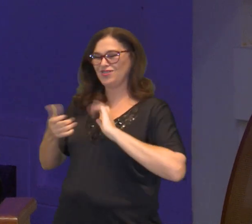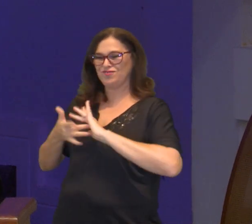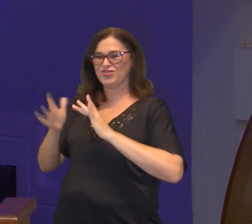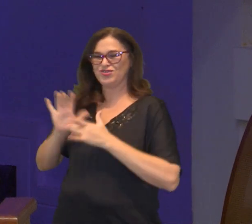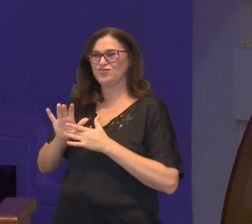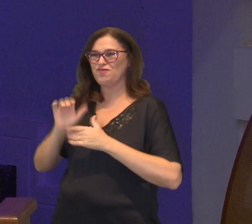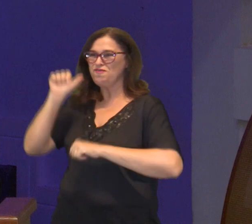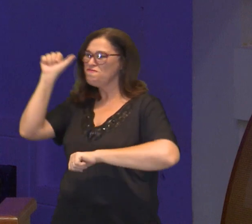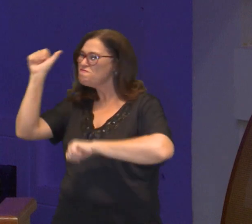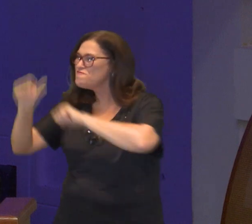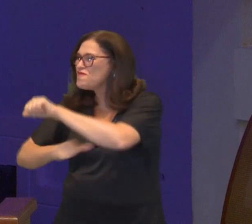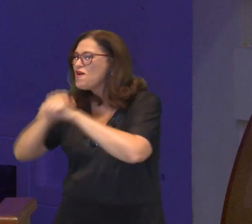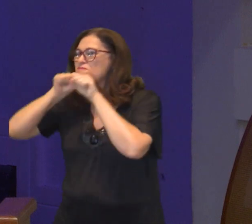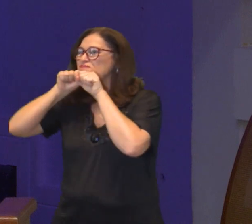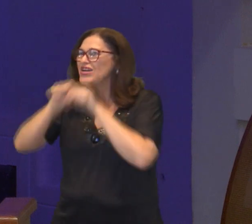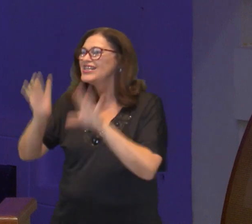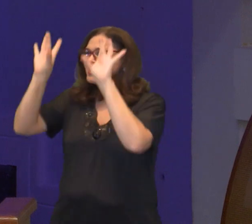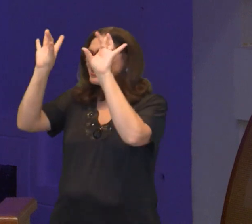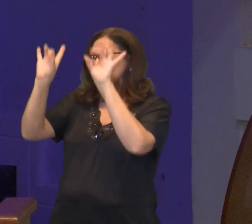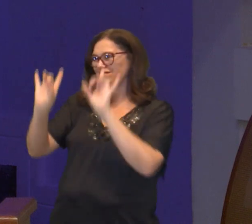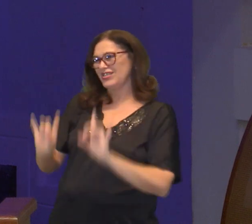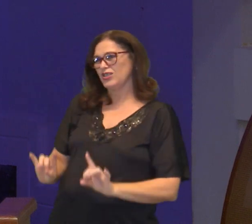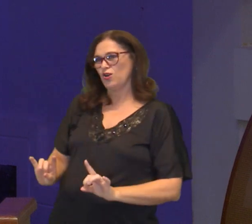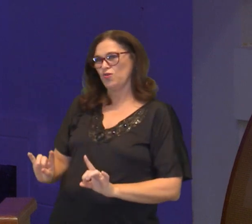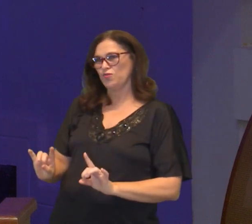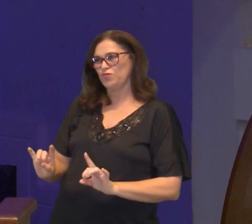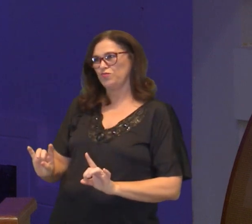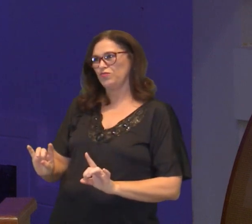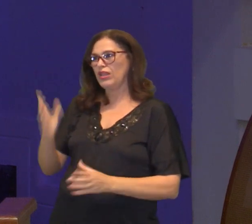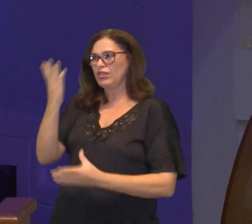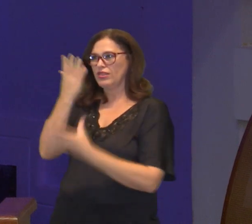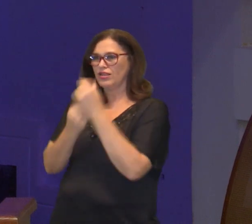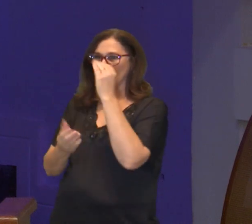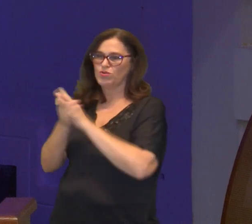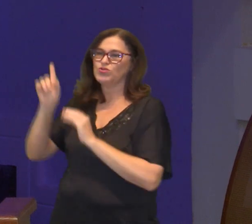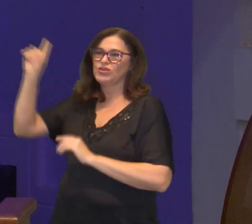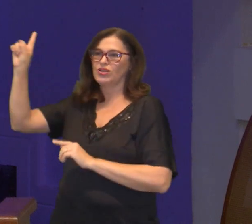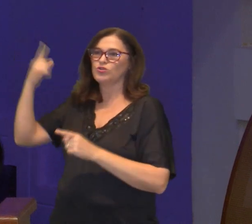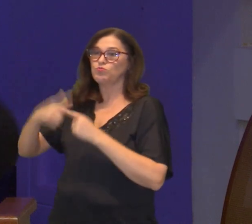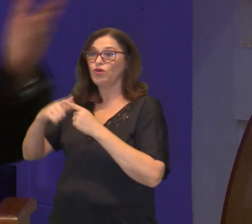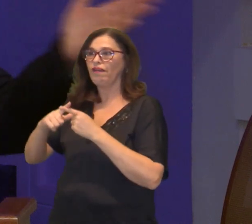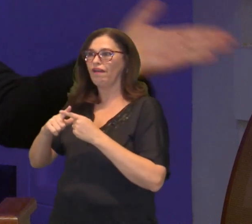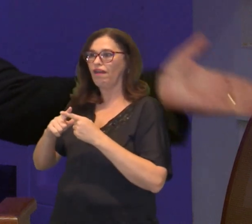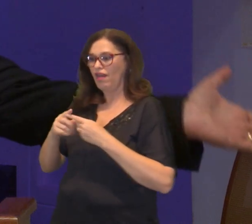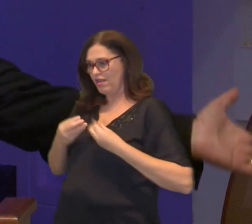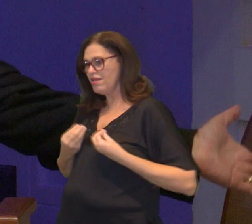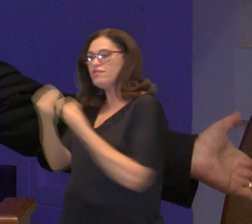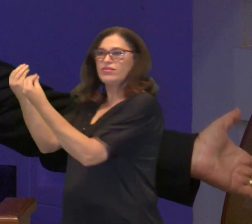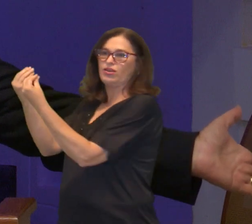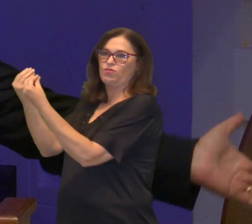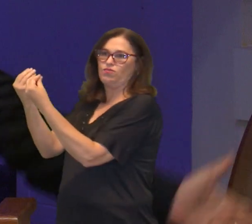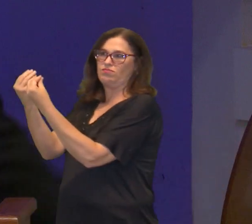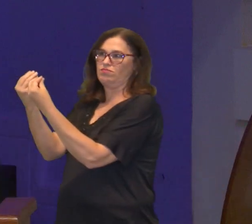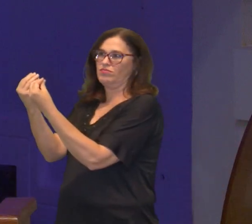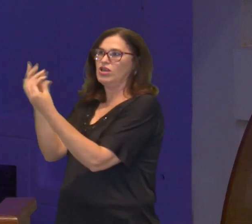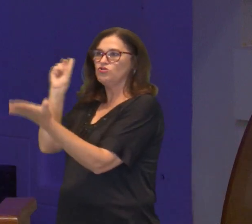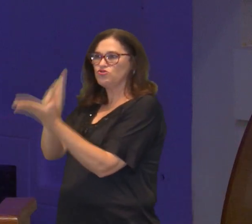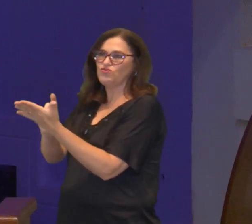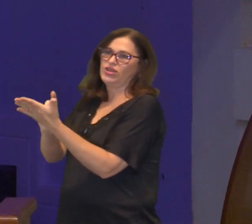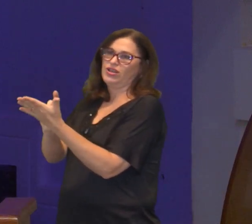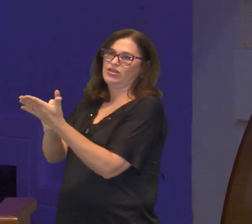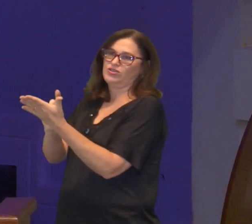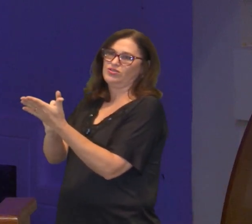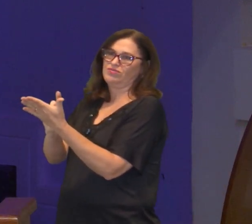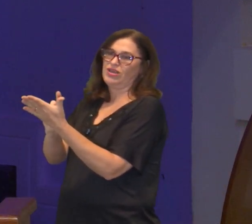uma bênção preciosa nas mãos de Deus. É isso que Jesus